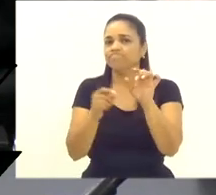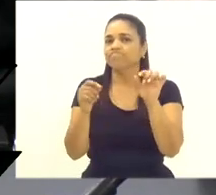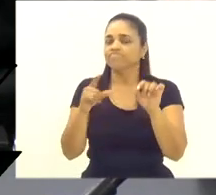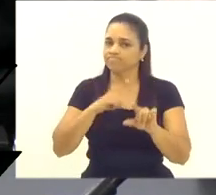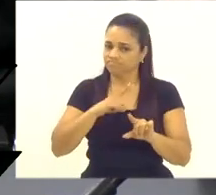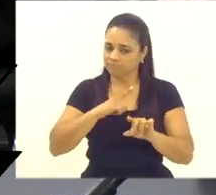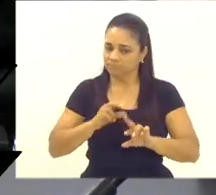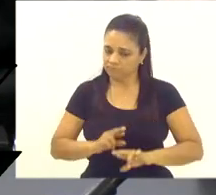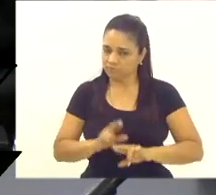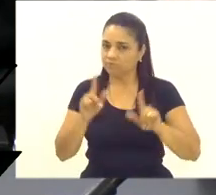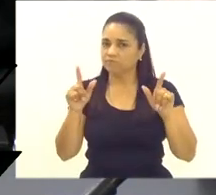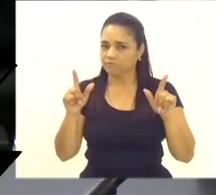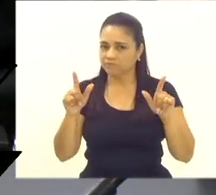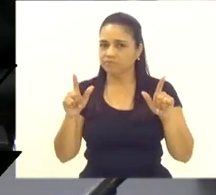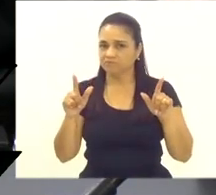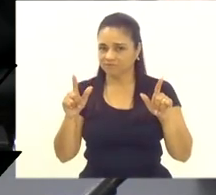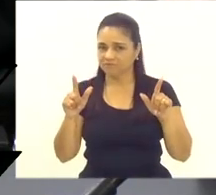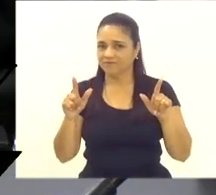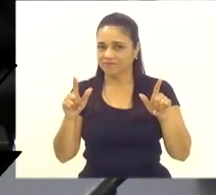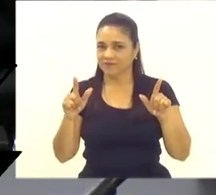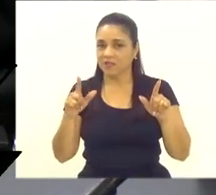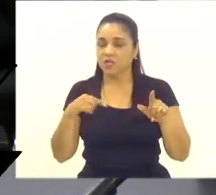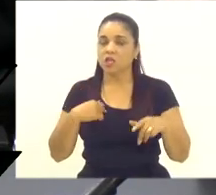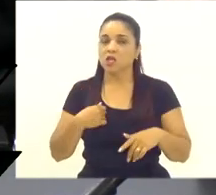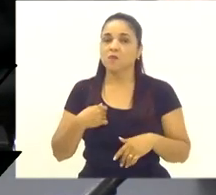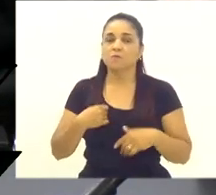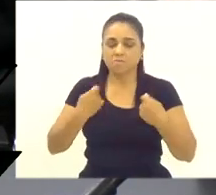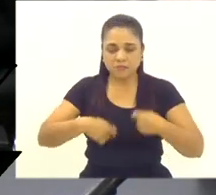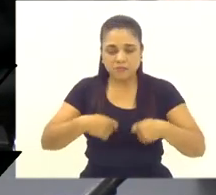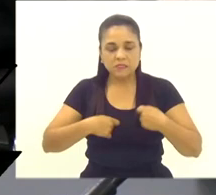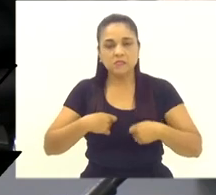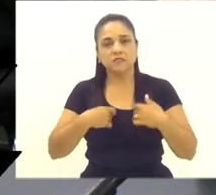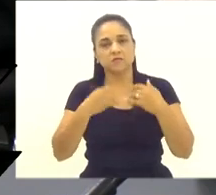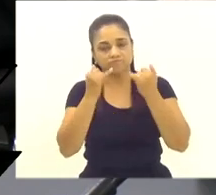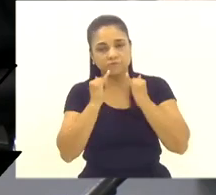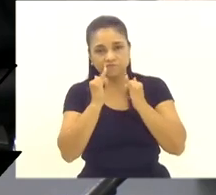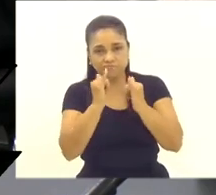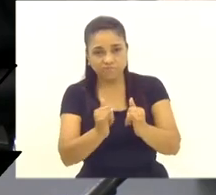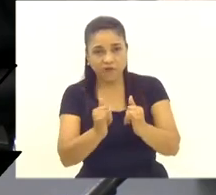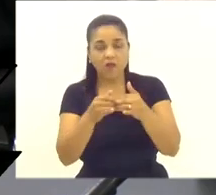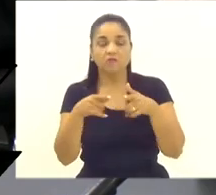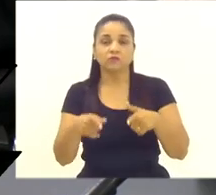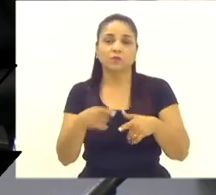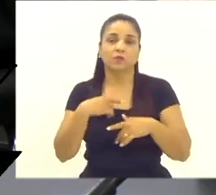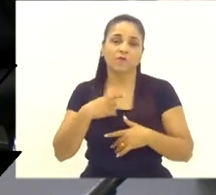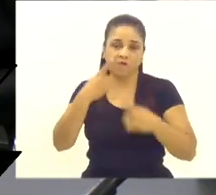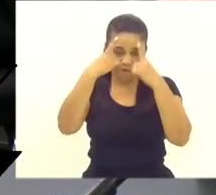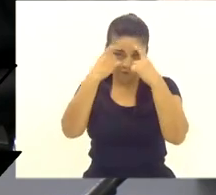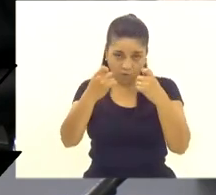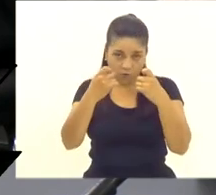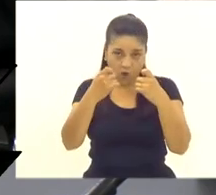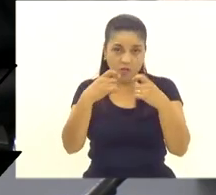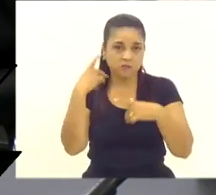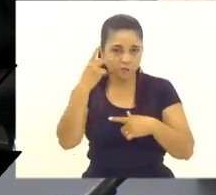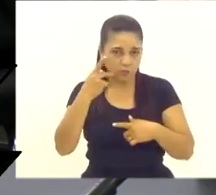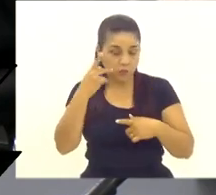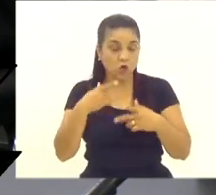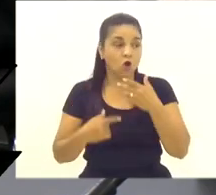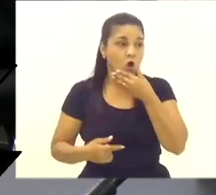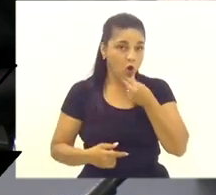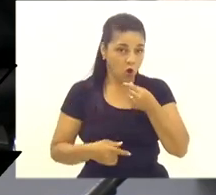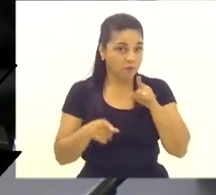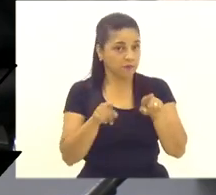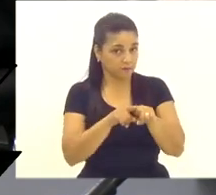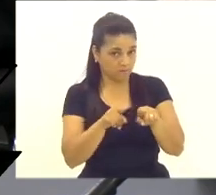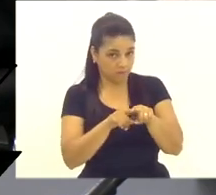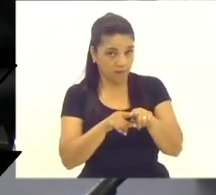discrepância né a gente fala é importante nomear violência política porque eu acho que os homens também são vítimas da violência política